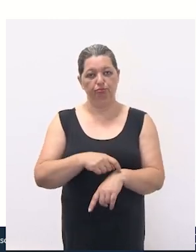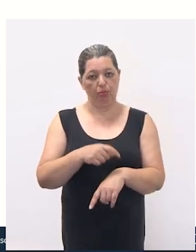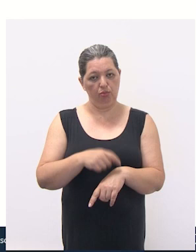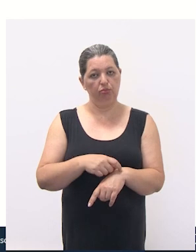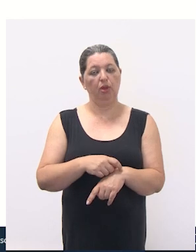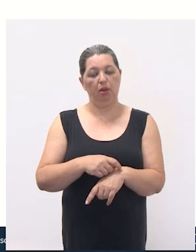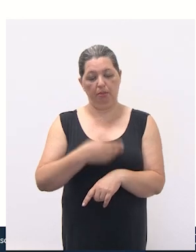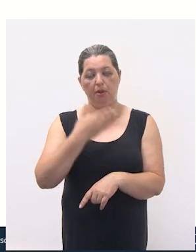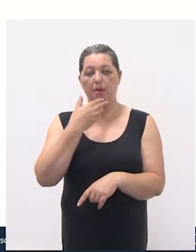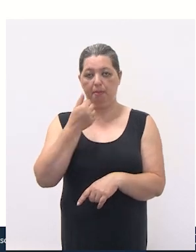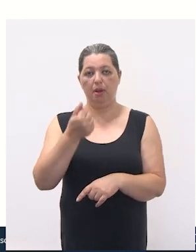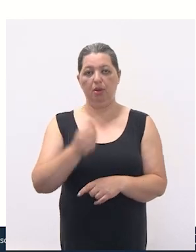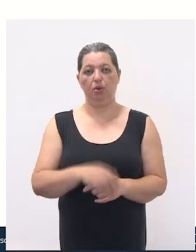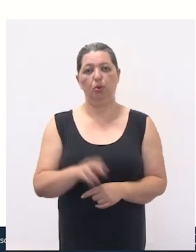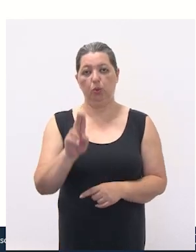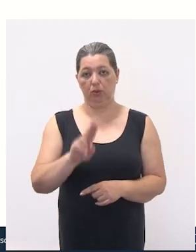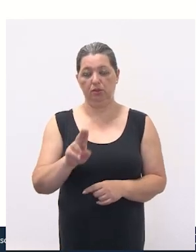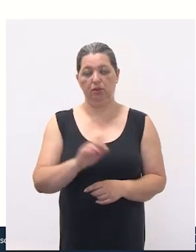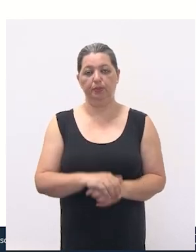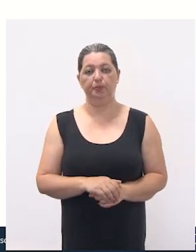nosso, certo?